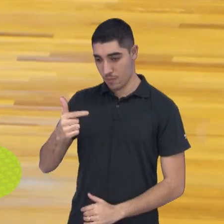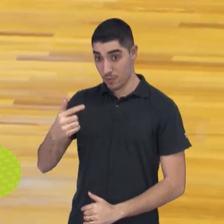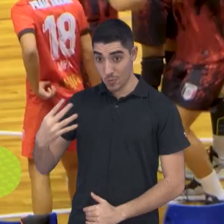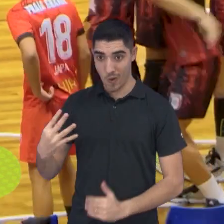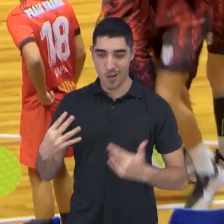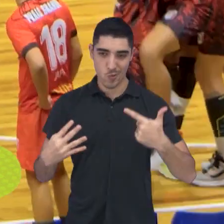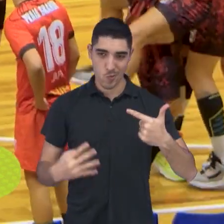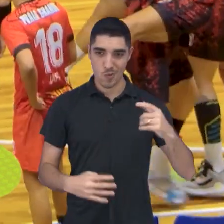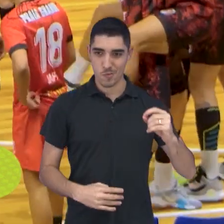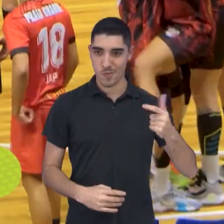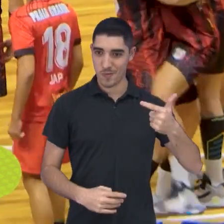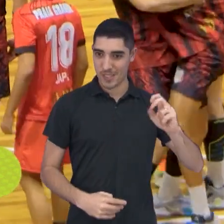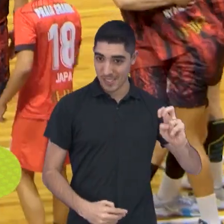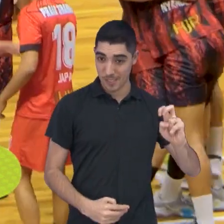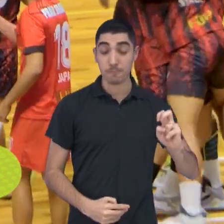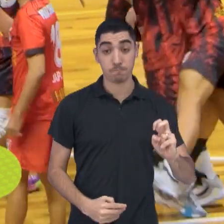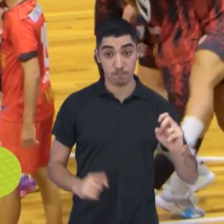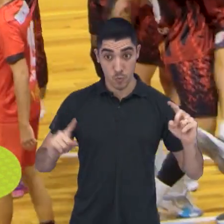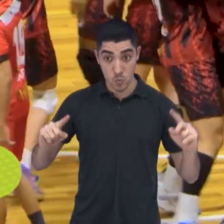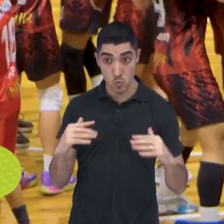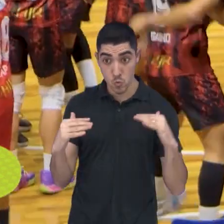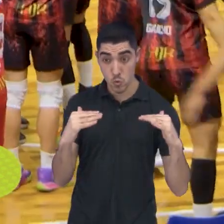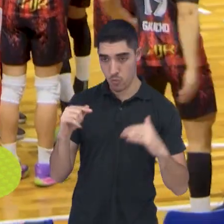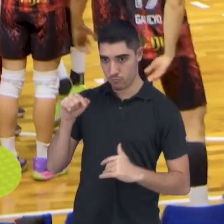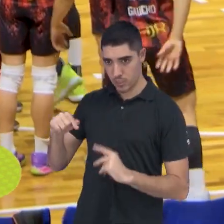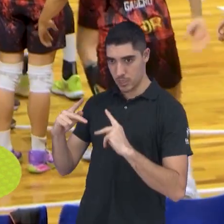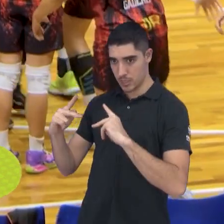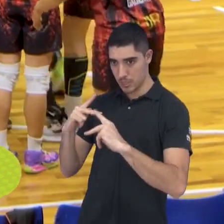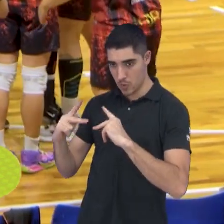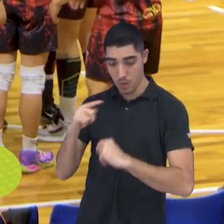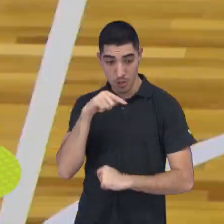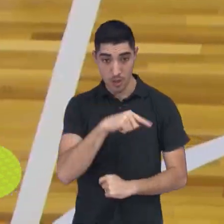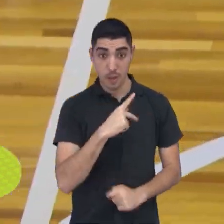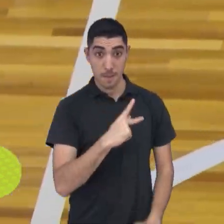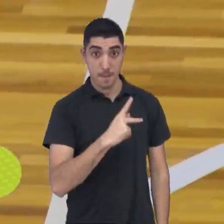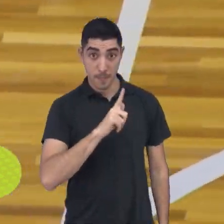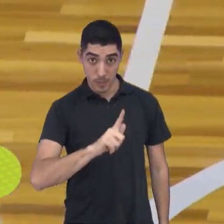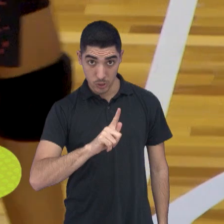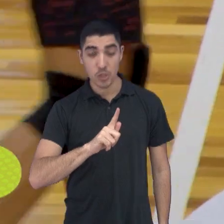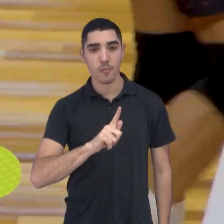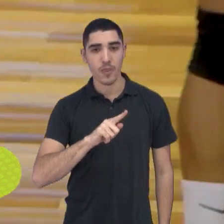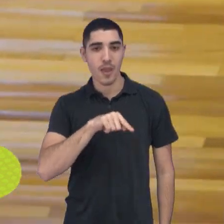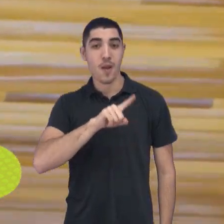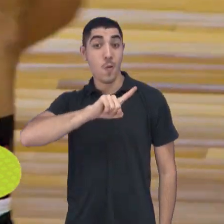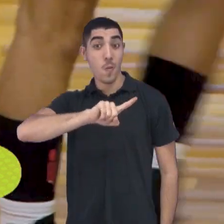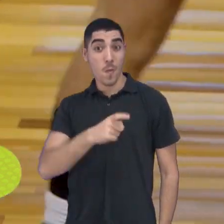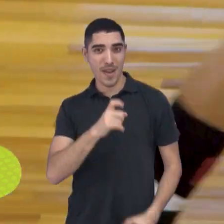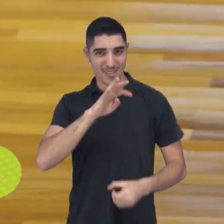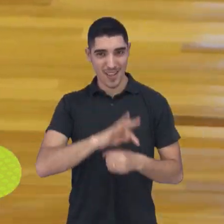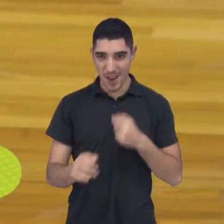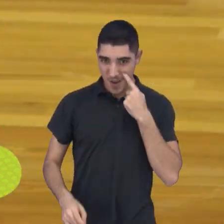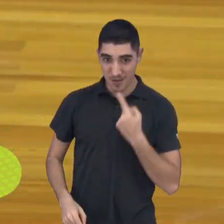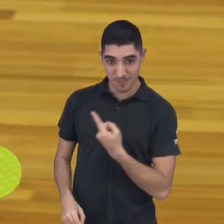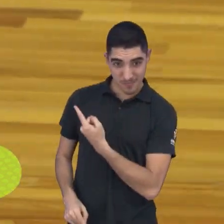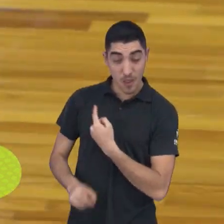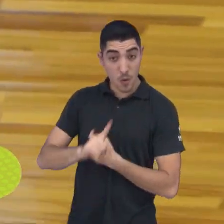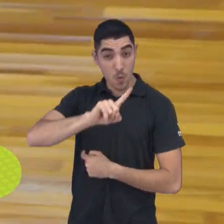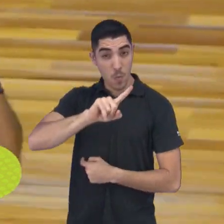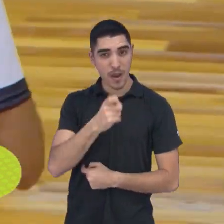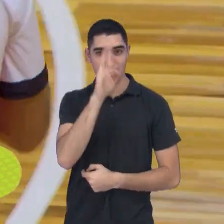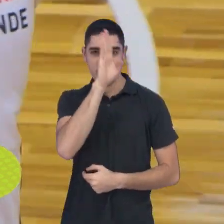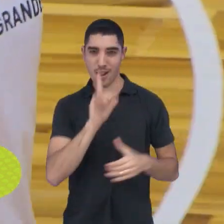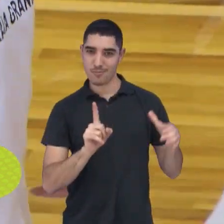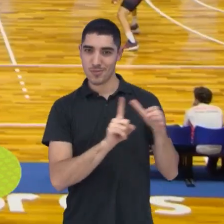2024-2025. Pela frente, a equipe do Praia Grande, comandada pelo ex-jogador da seleção brasileira e medalhista